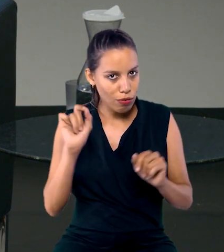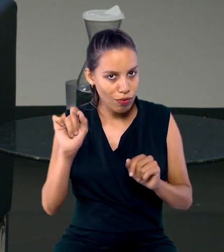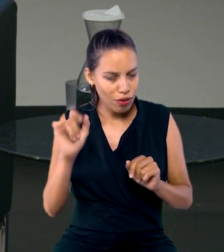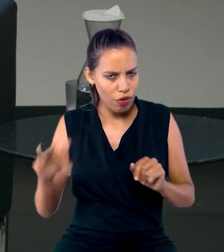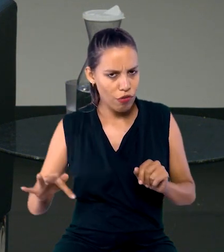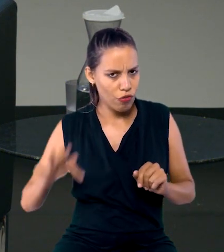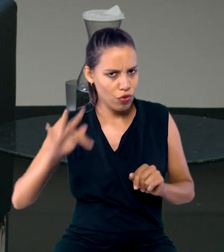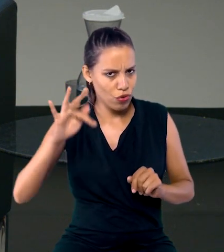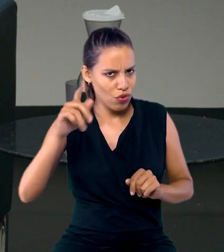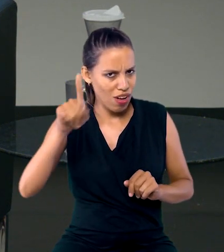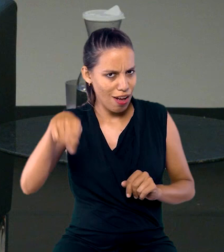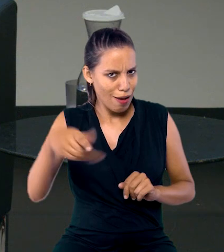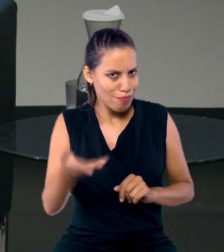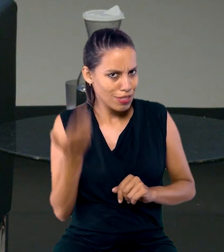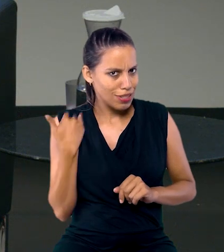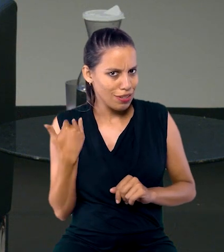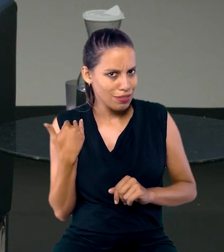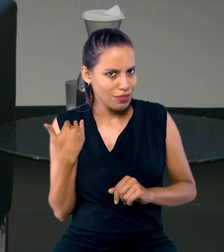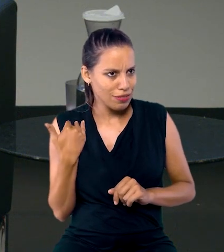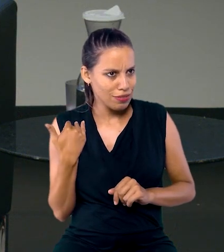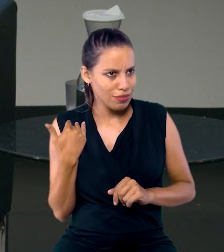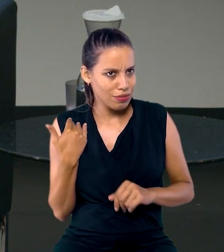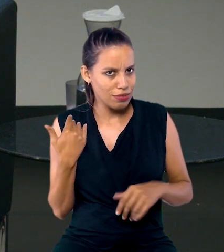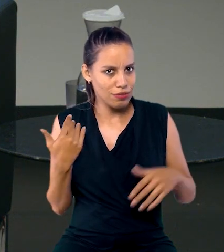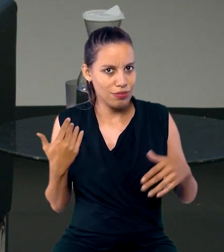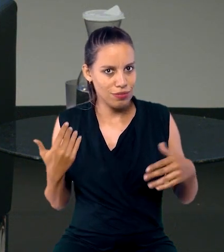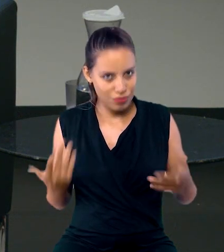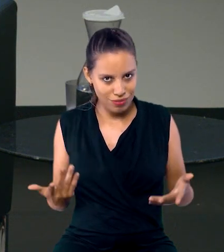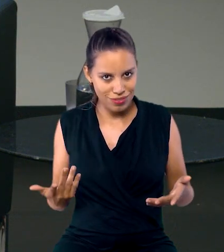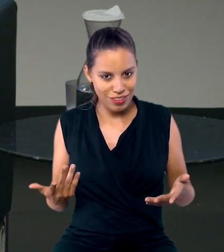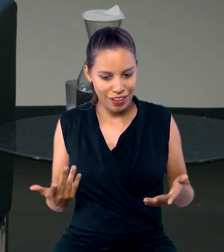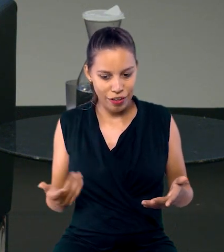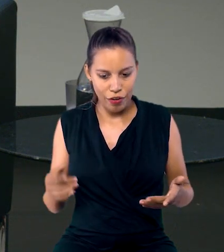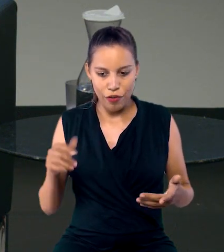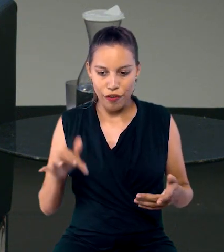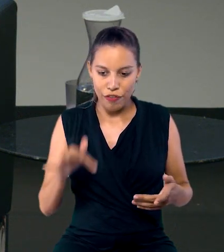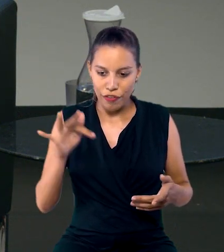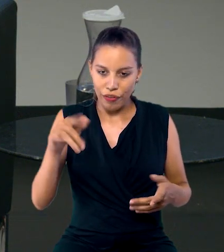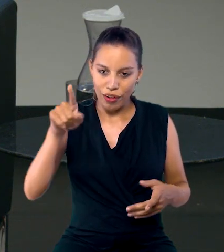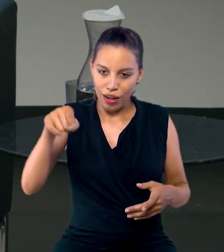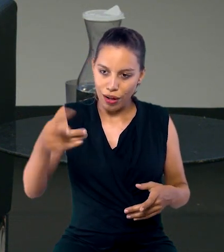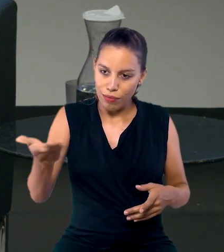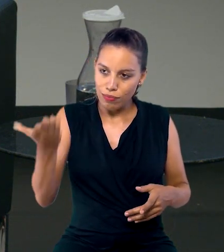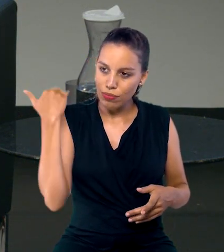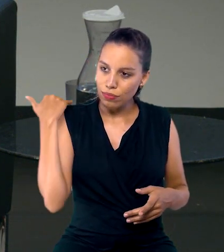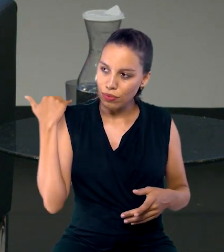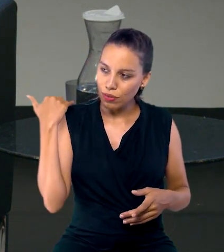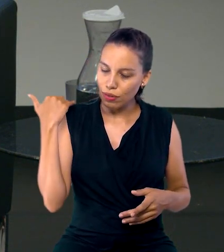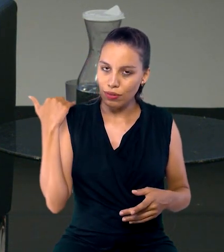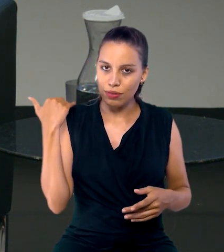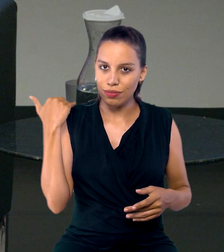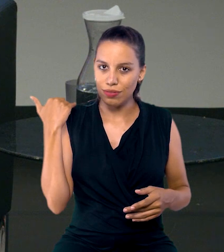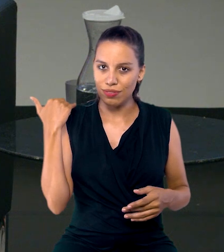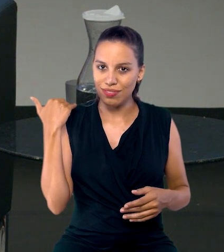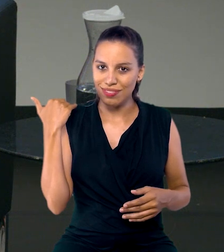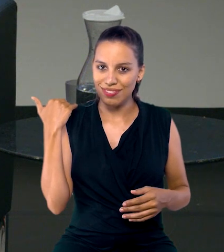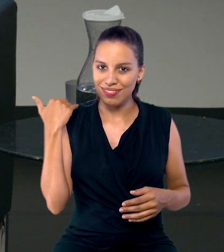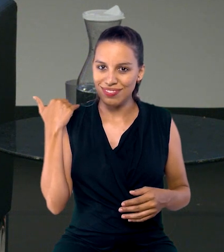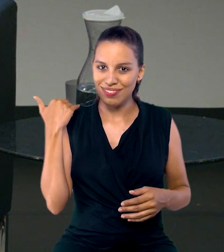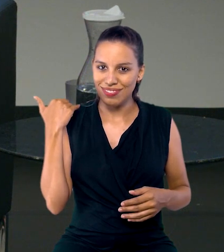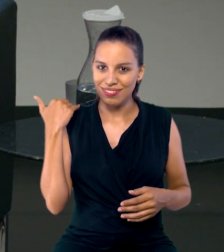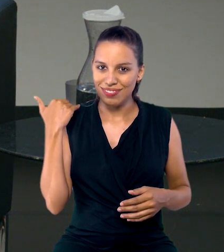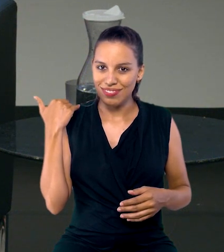tanto, que o futuro é ancestral. O futuro só pode ser ancestral, né, gente? O futuro